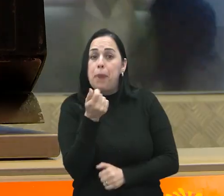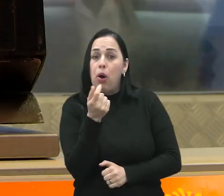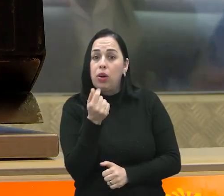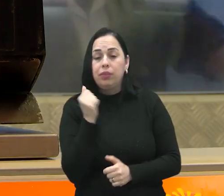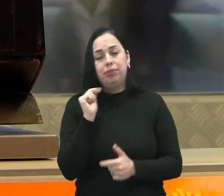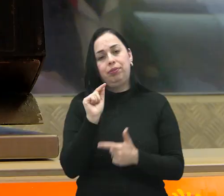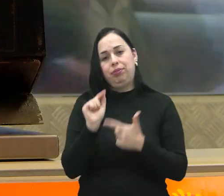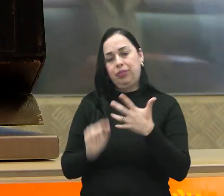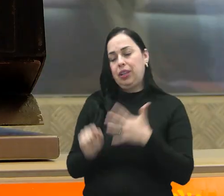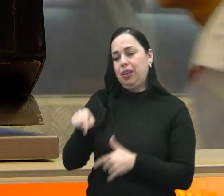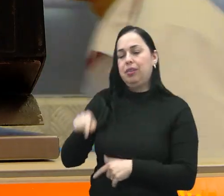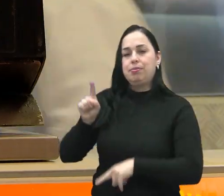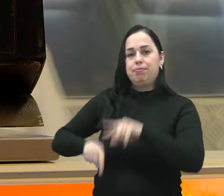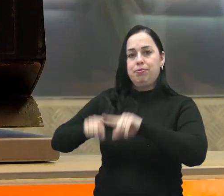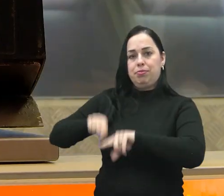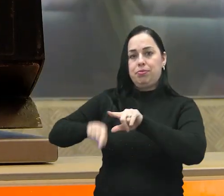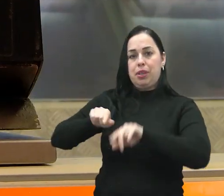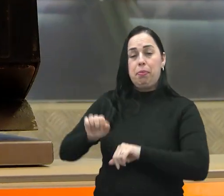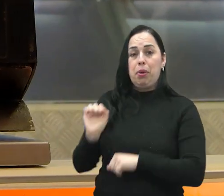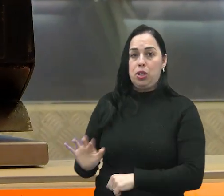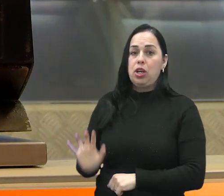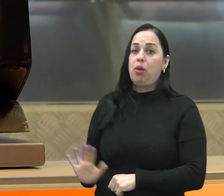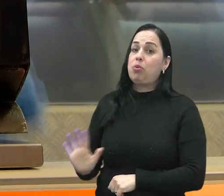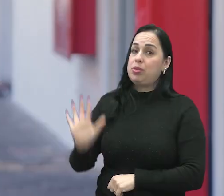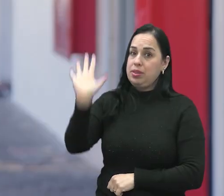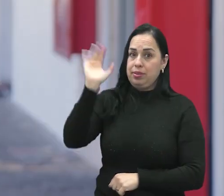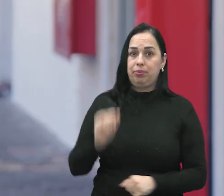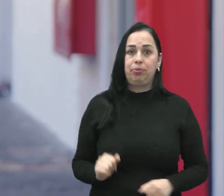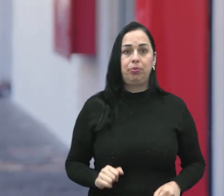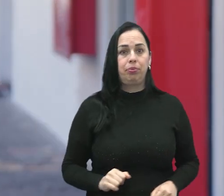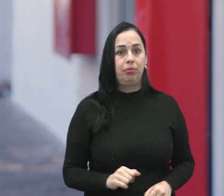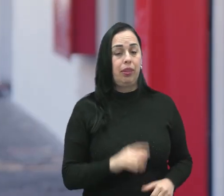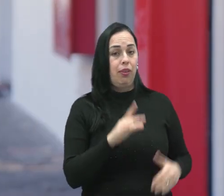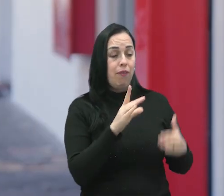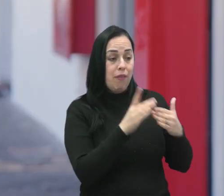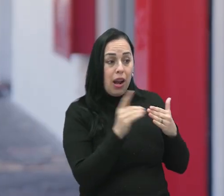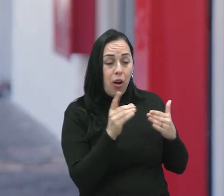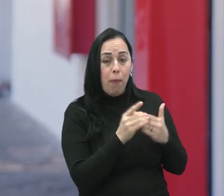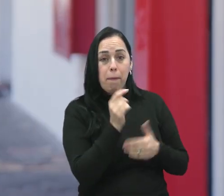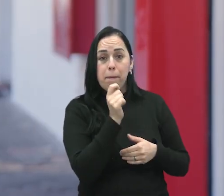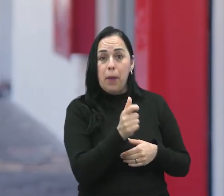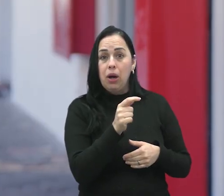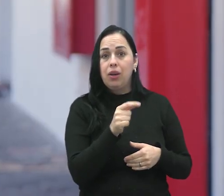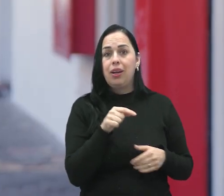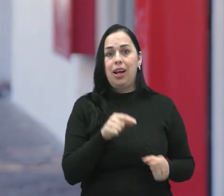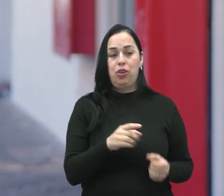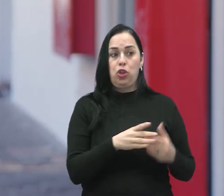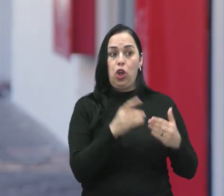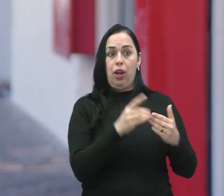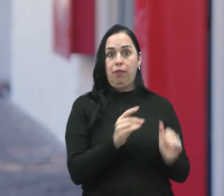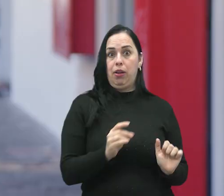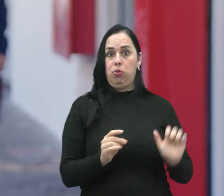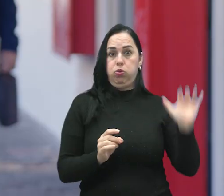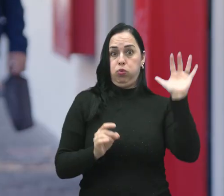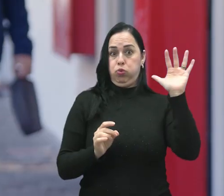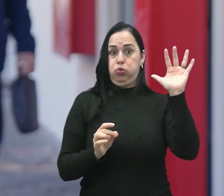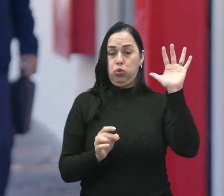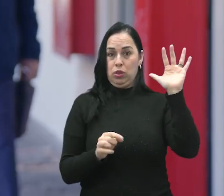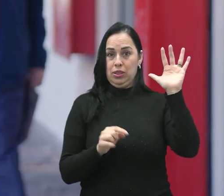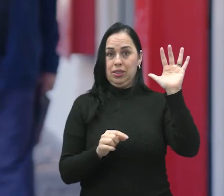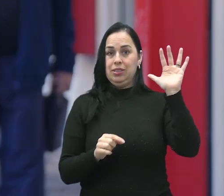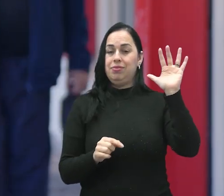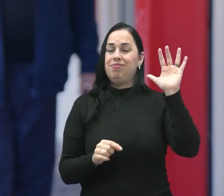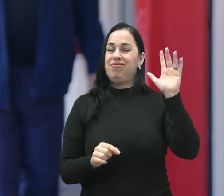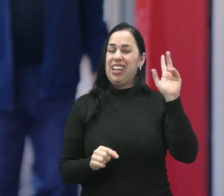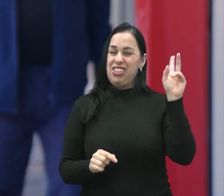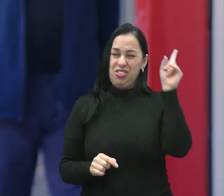país, o preço dos produtos pode subir. Menos dólar, o dólar vai valorizar. E aí o dólar